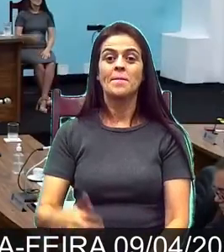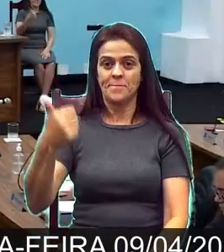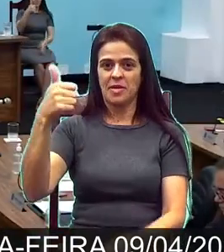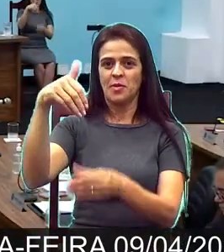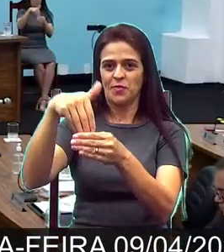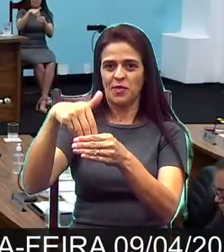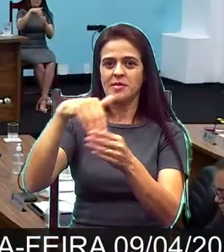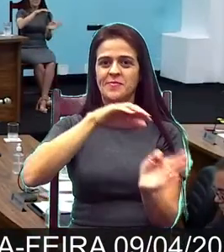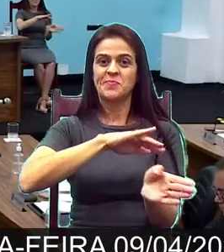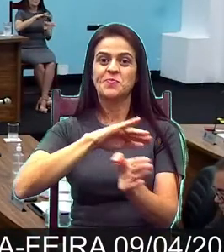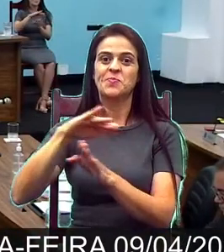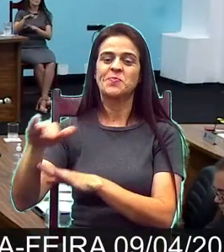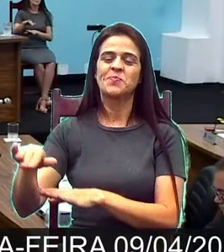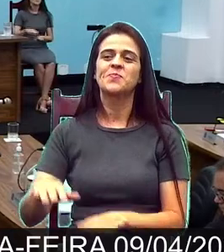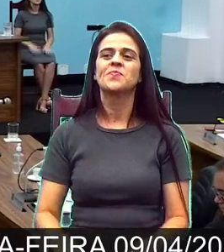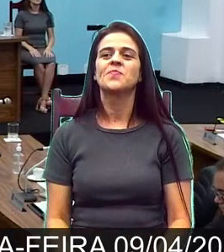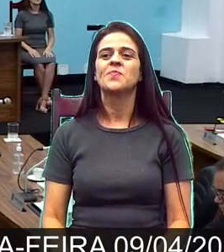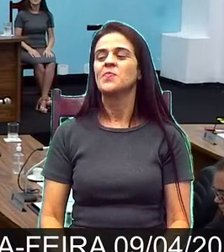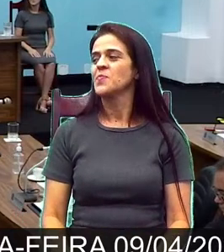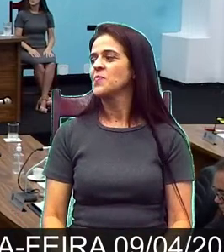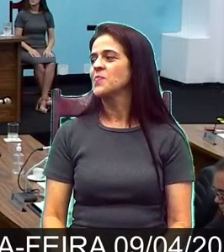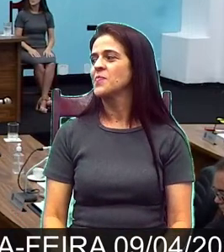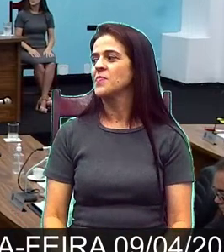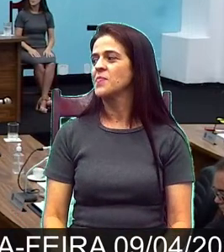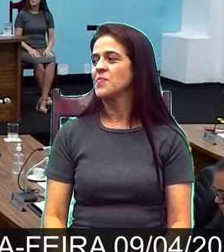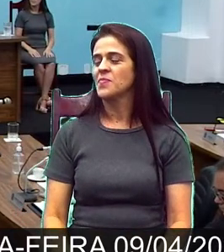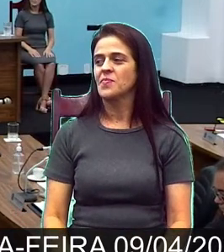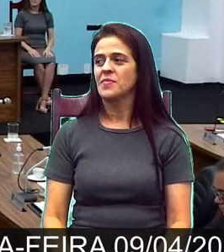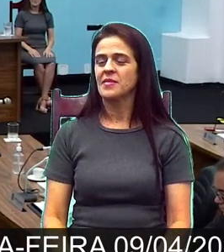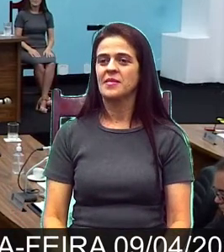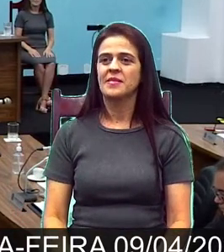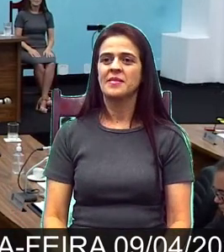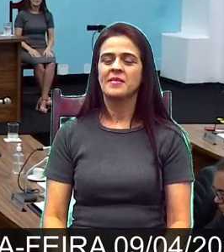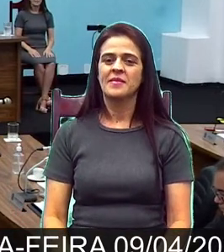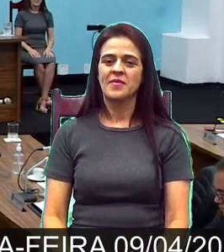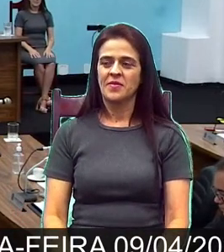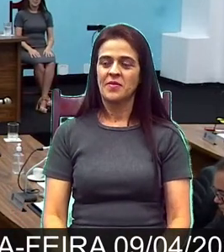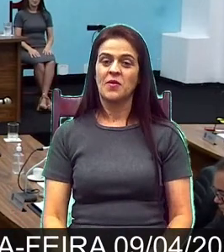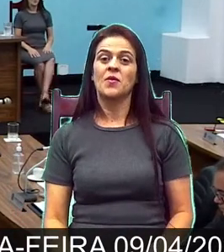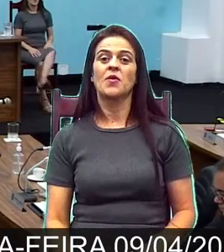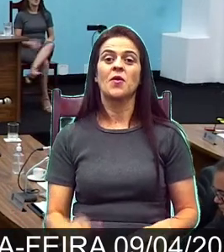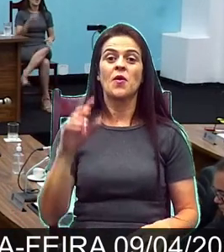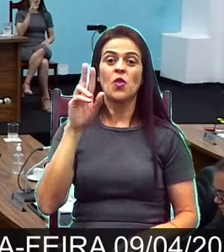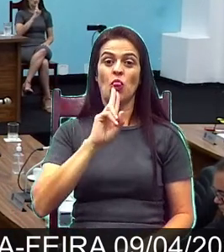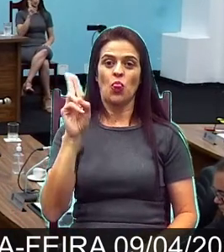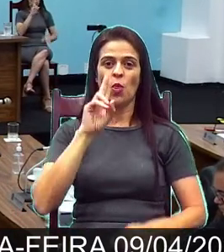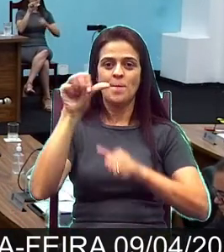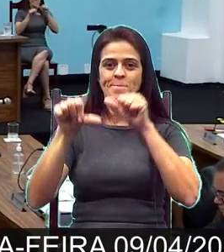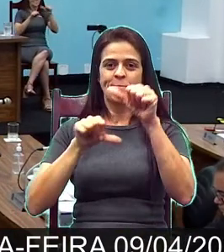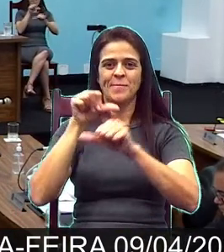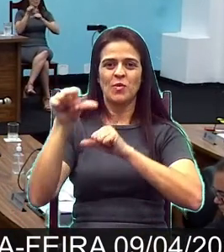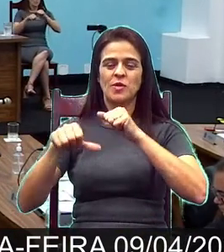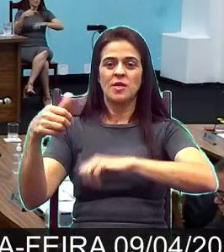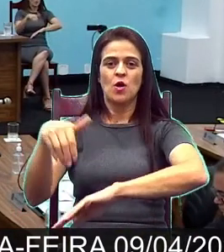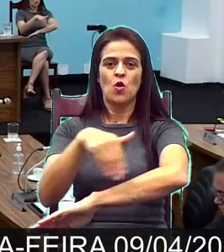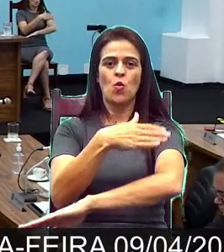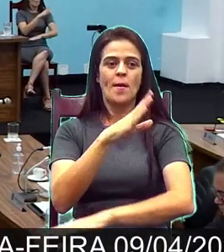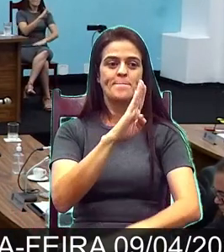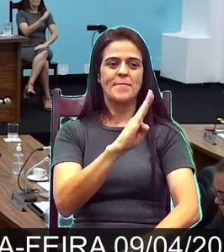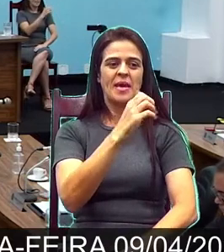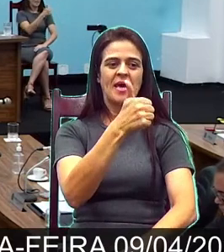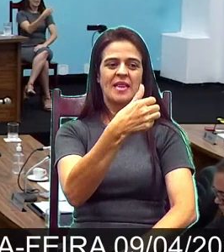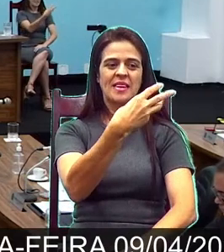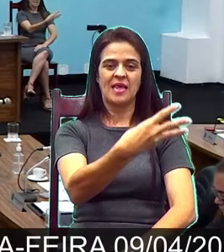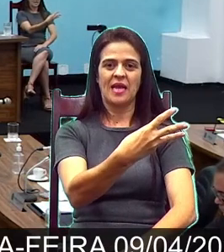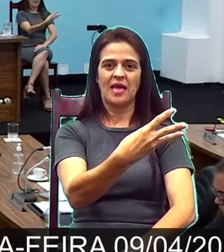Primeira votação. Declara alterado o nome da rua B13